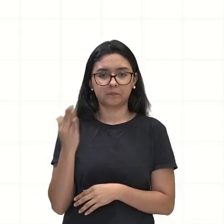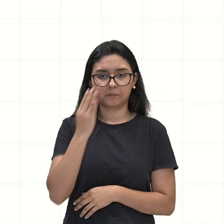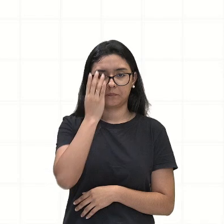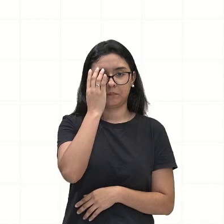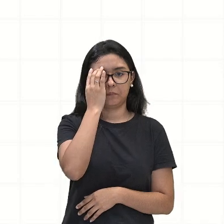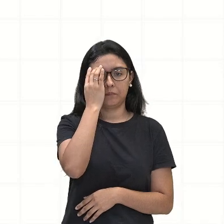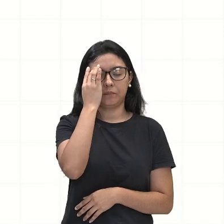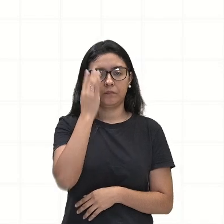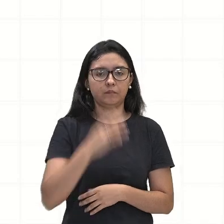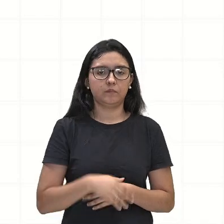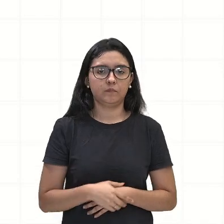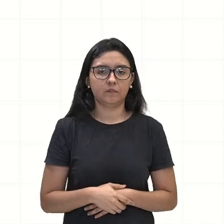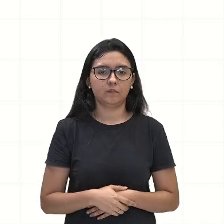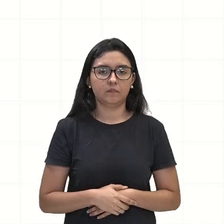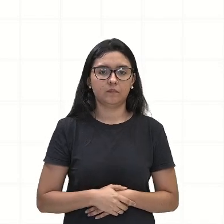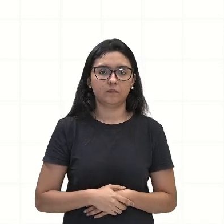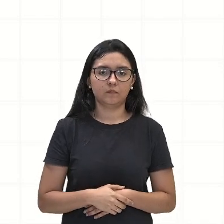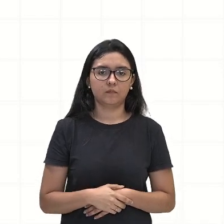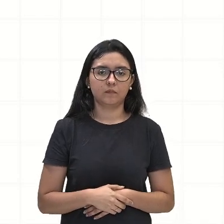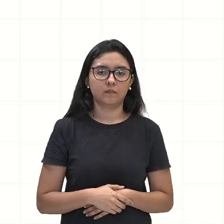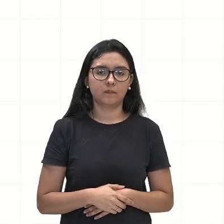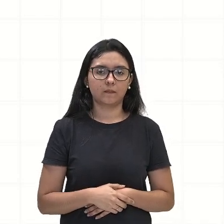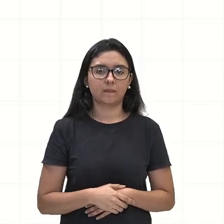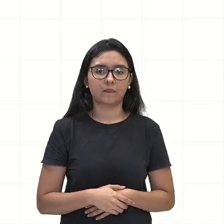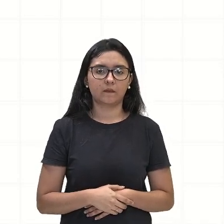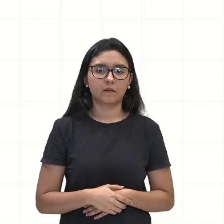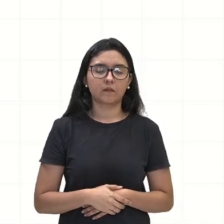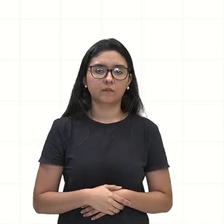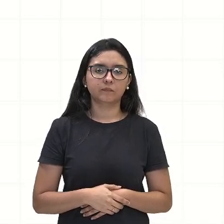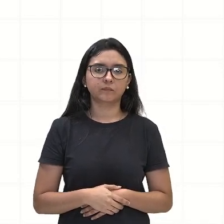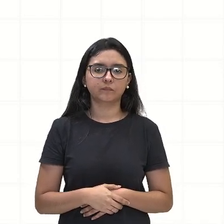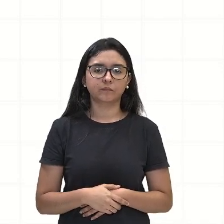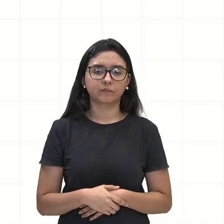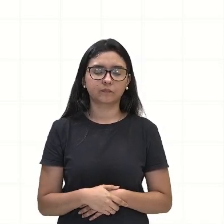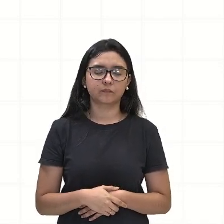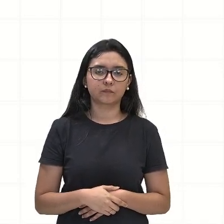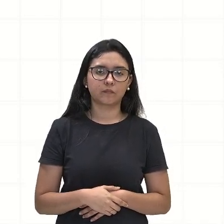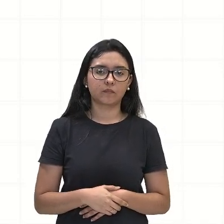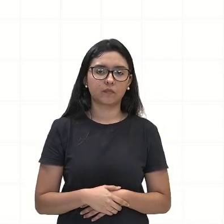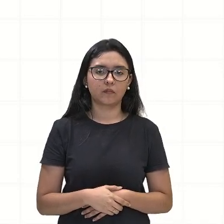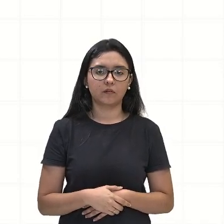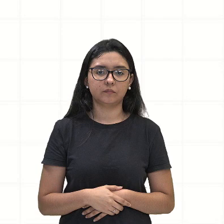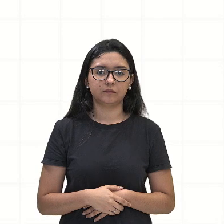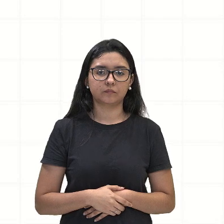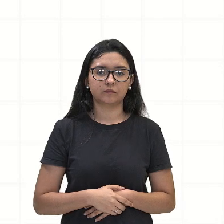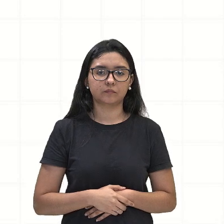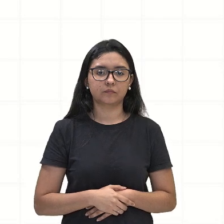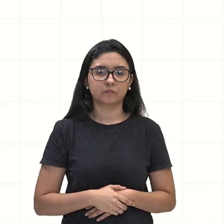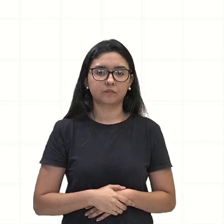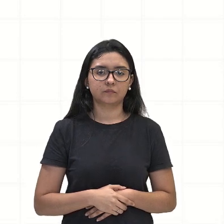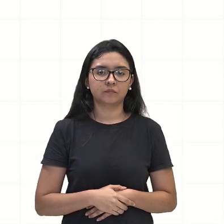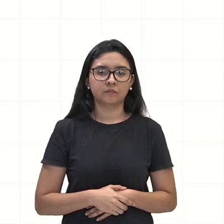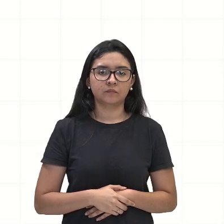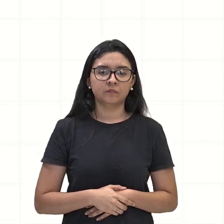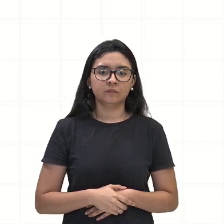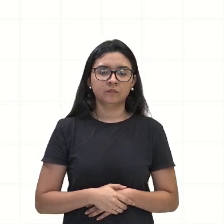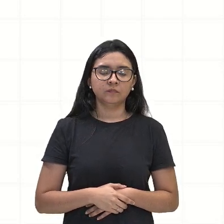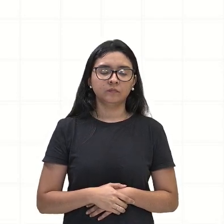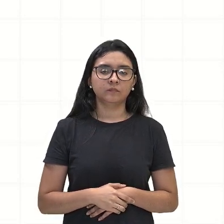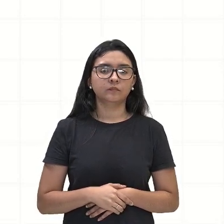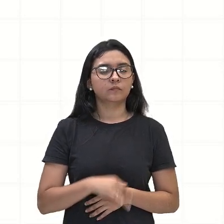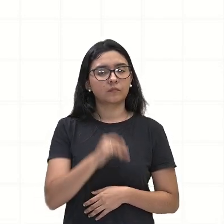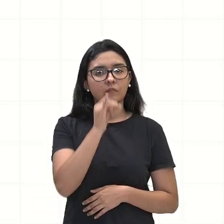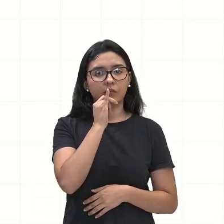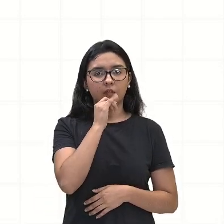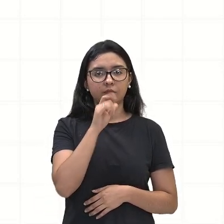Espera aí, eu peguei um triângulo retângulo aqui que não ajudou muito. Deixa eu pegar um triângulo qualquer aqui. Então, ó, se eu pegar